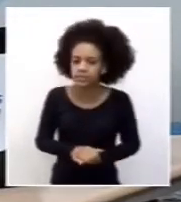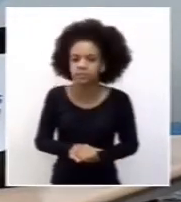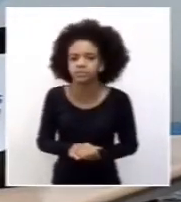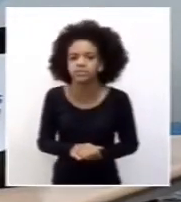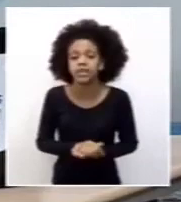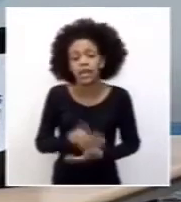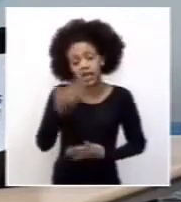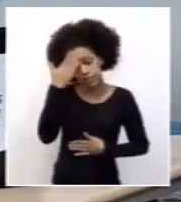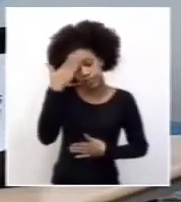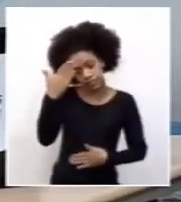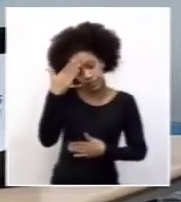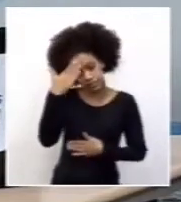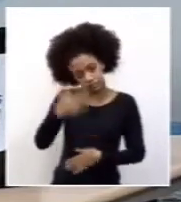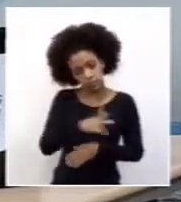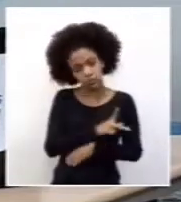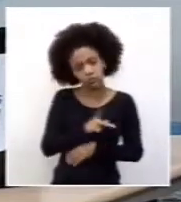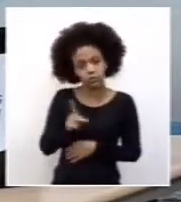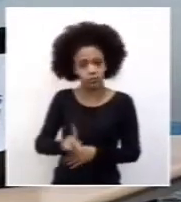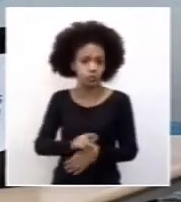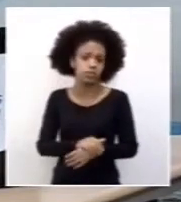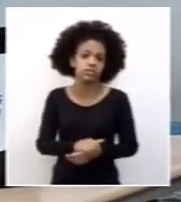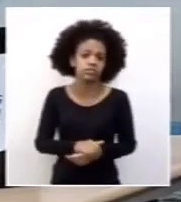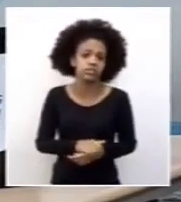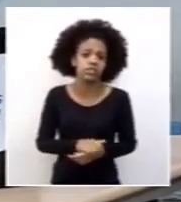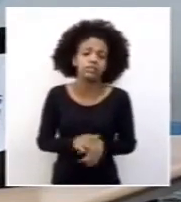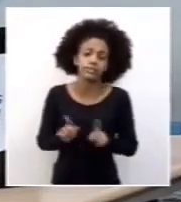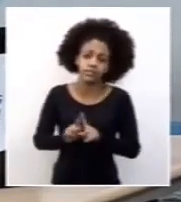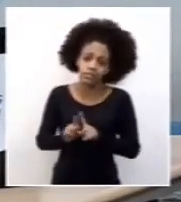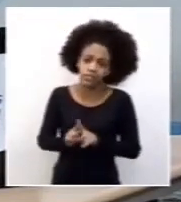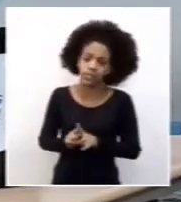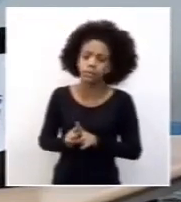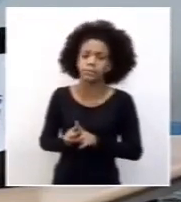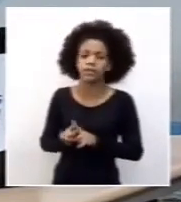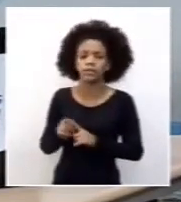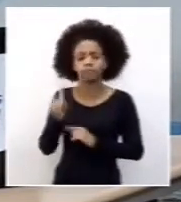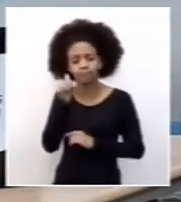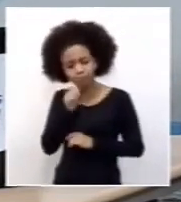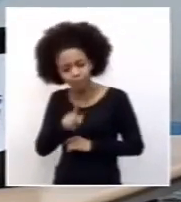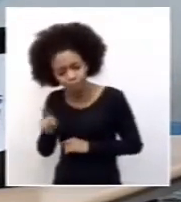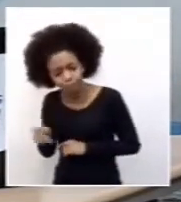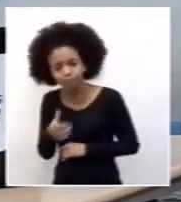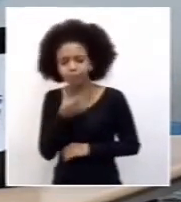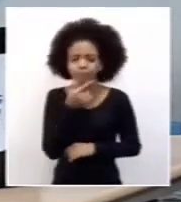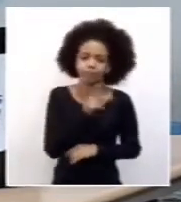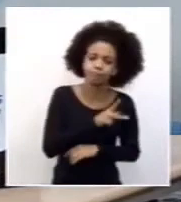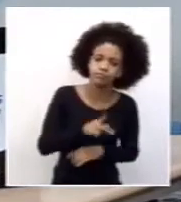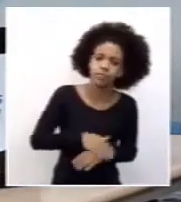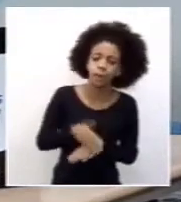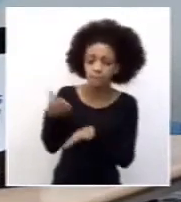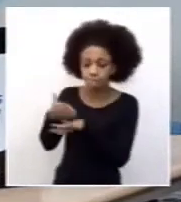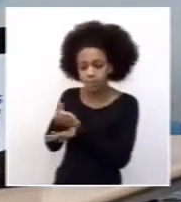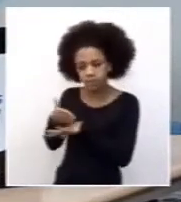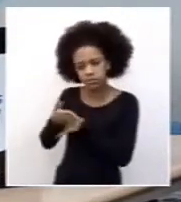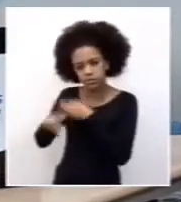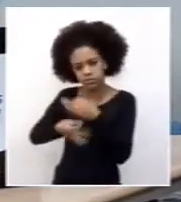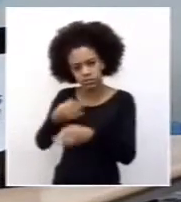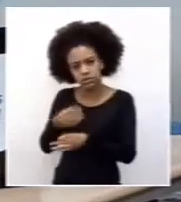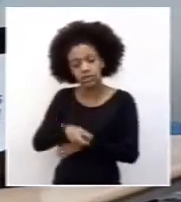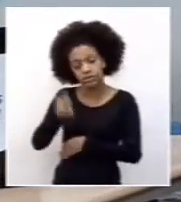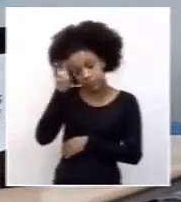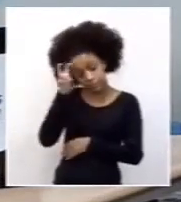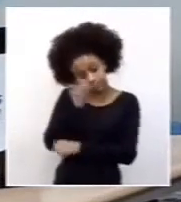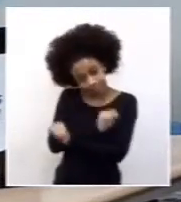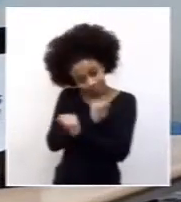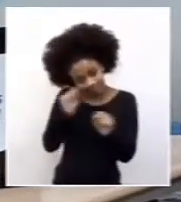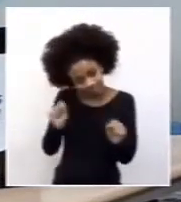meu agradecimento aos professores e às professoras por terem assim participado desta TPC nessa da manhã de quinta-feira.